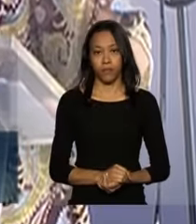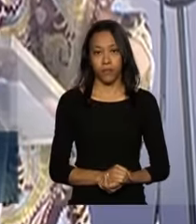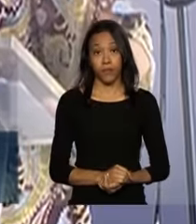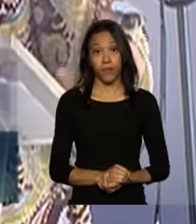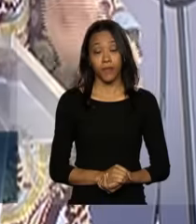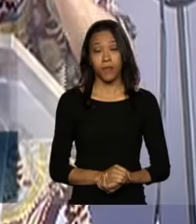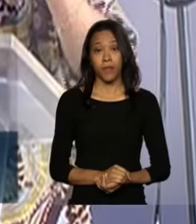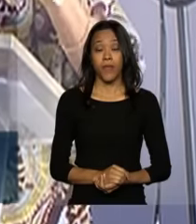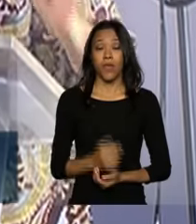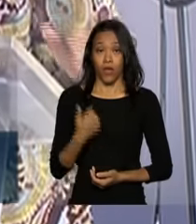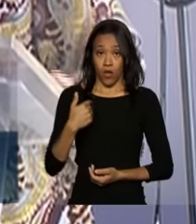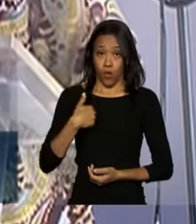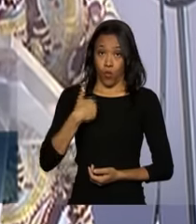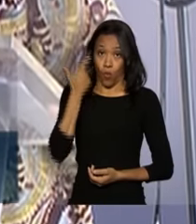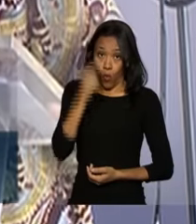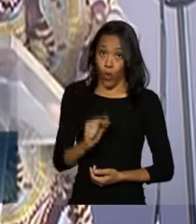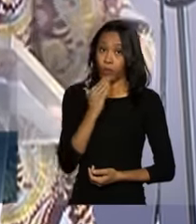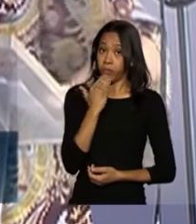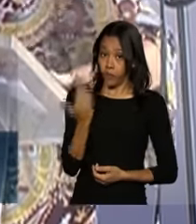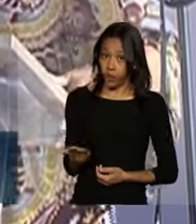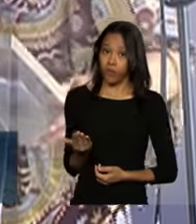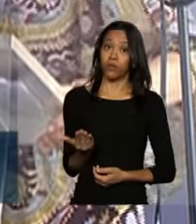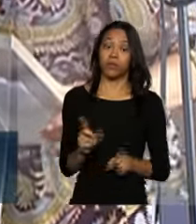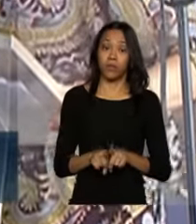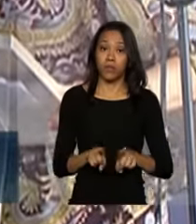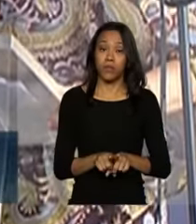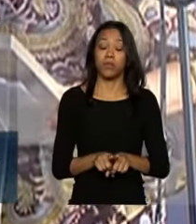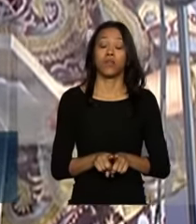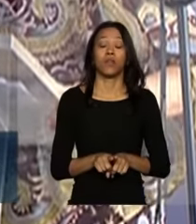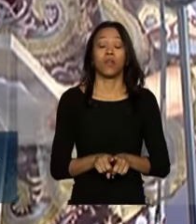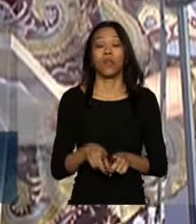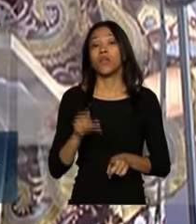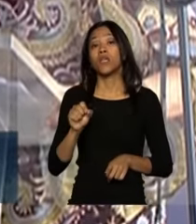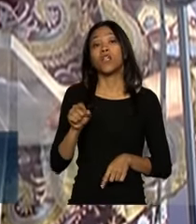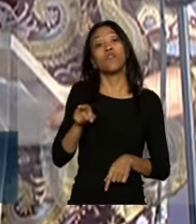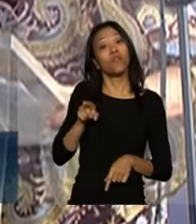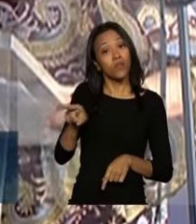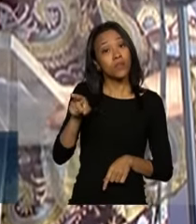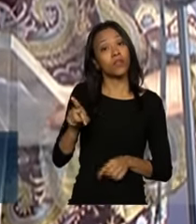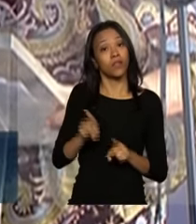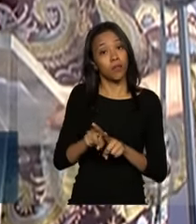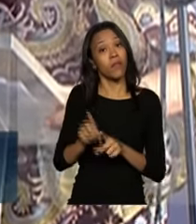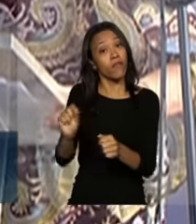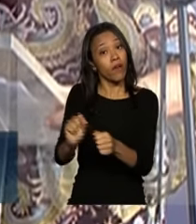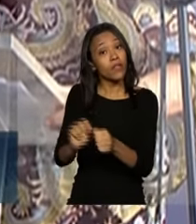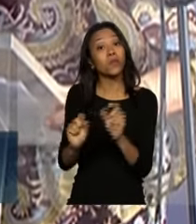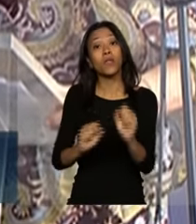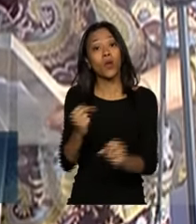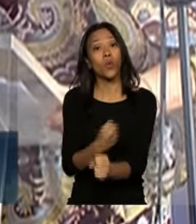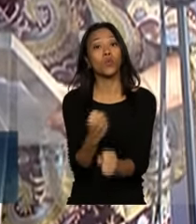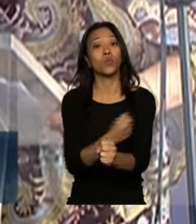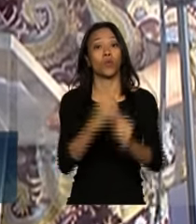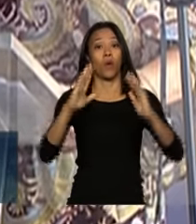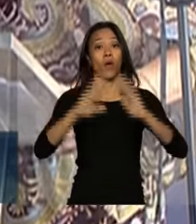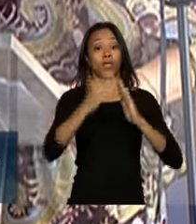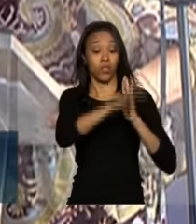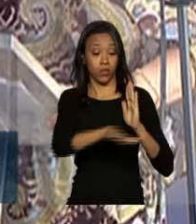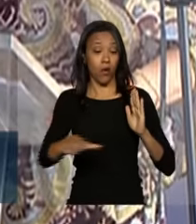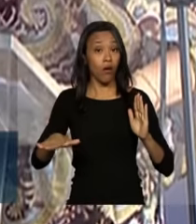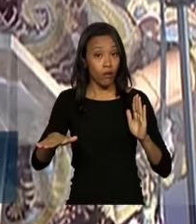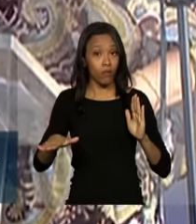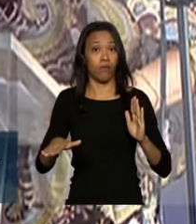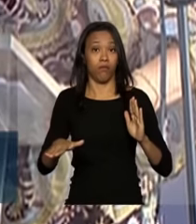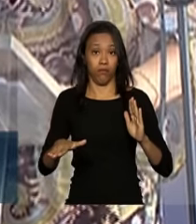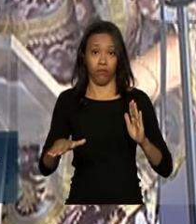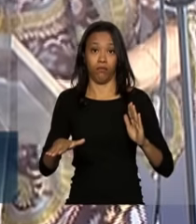E o outro pedido, prefeito, é que o senhor também coloque creche. Uma creche aqui